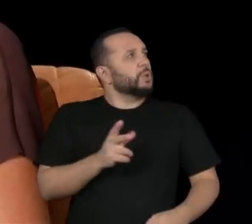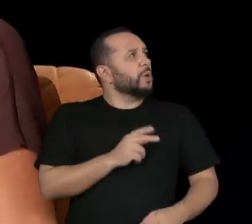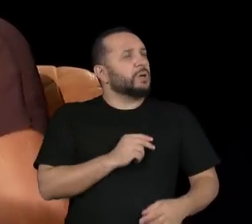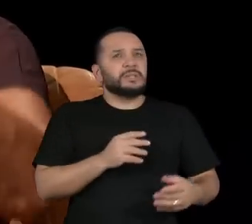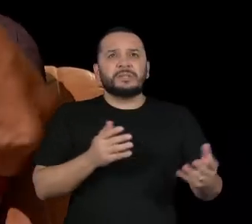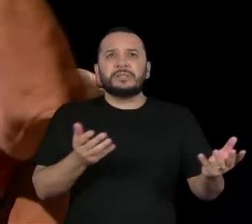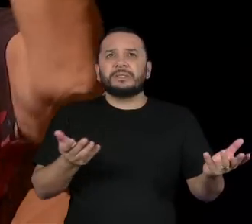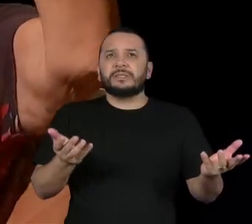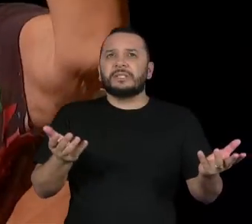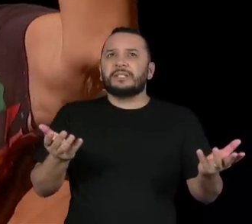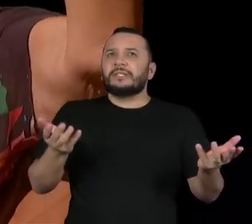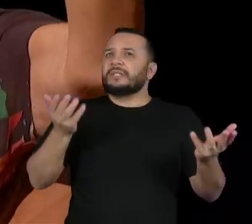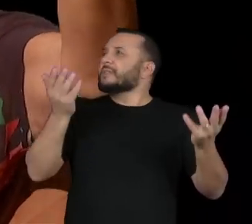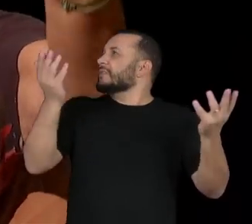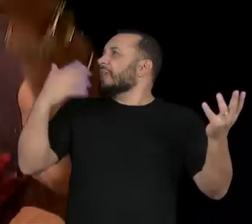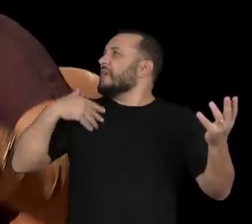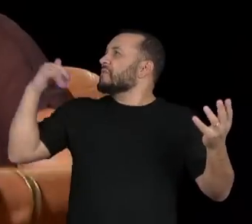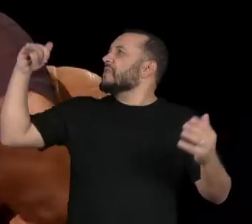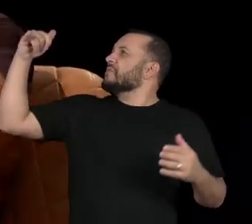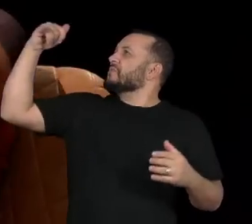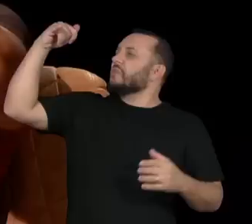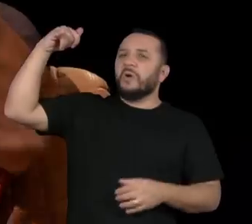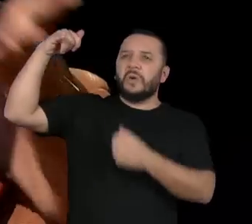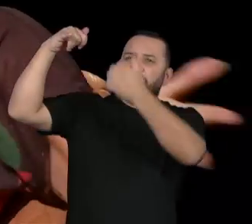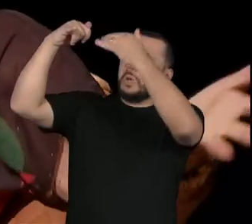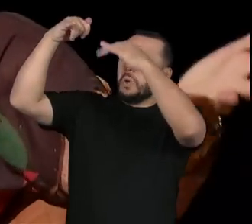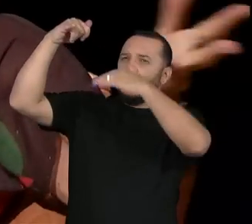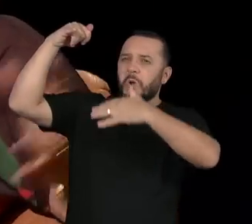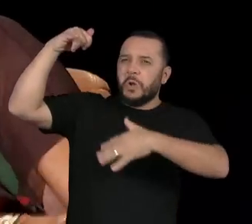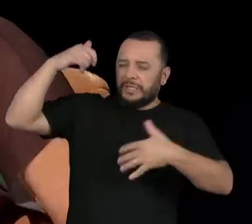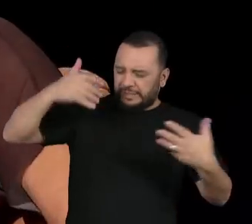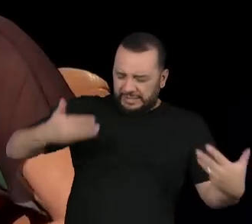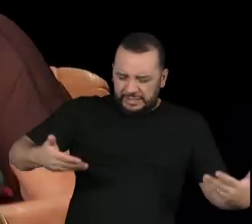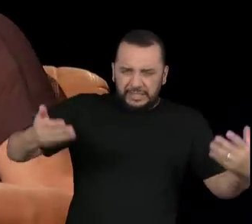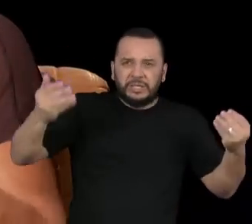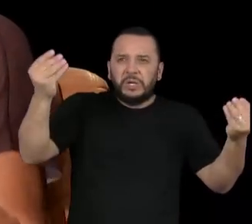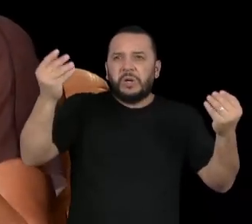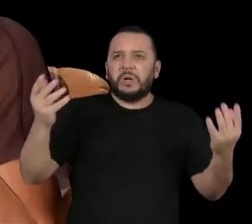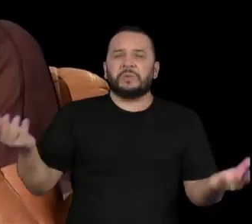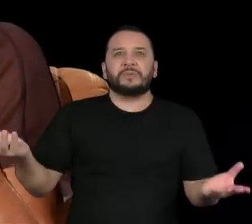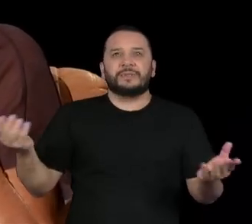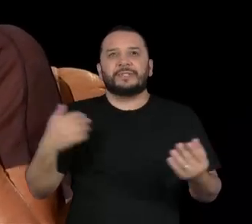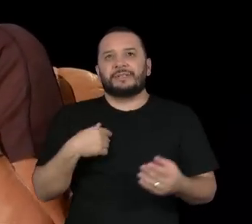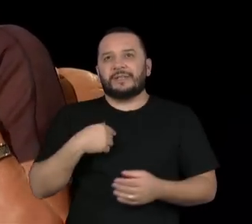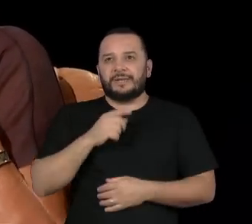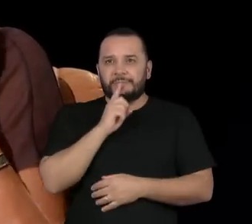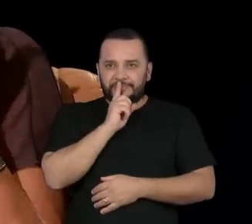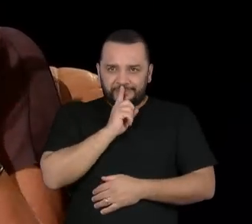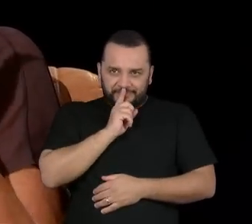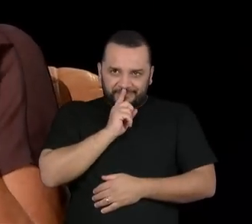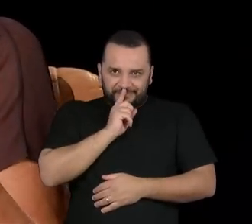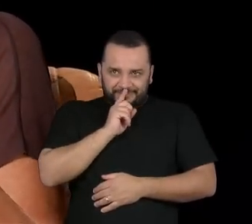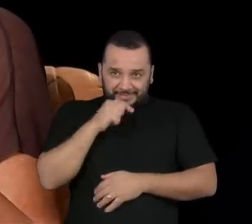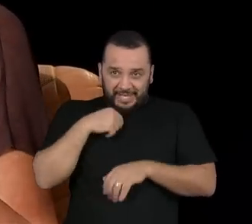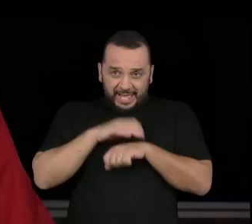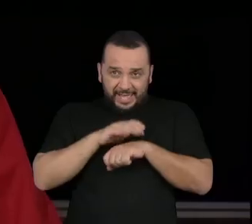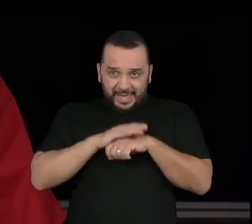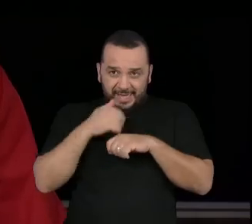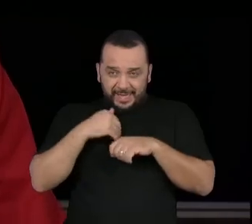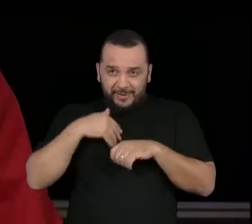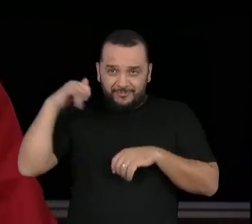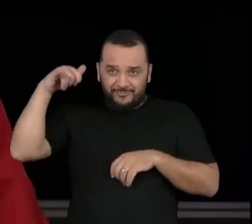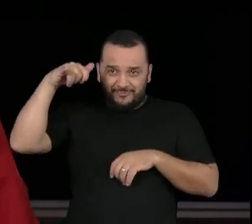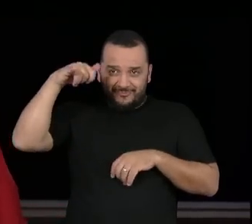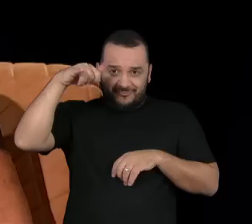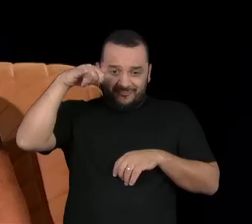miséria, tem um avião que voa e joga coisa em cima de mim. E eu ali quieta, porque era eu que fazia.